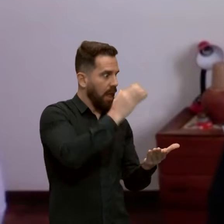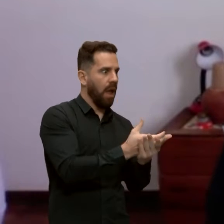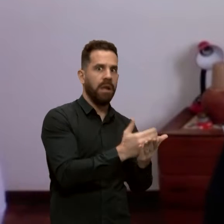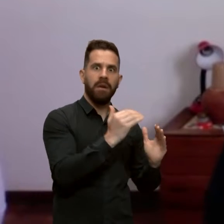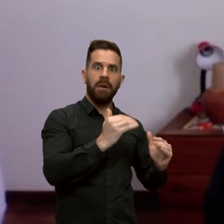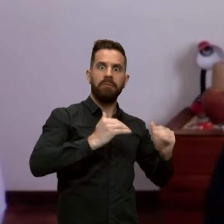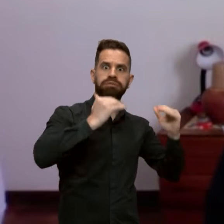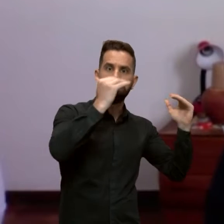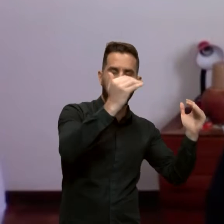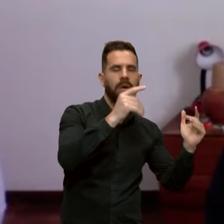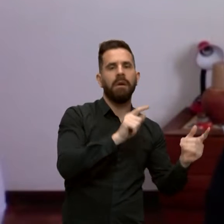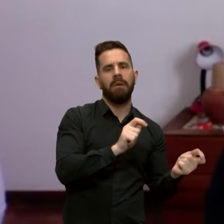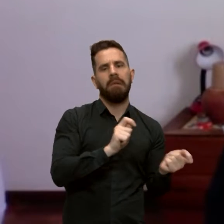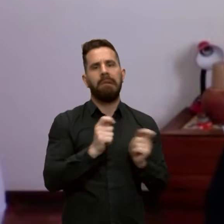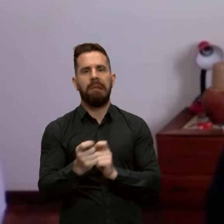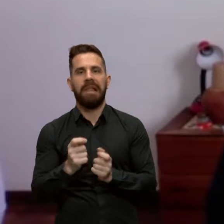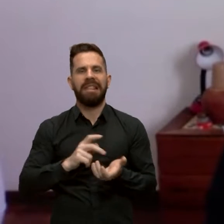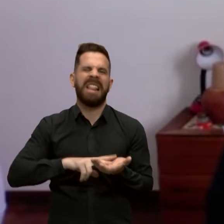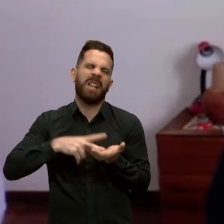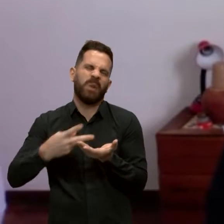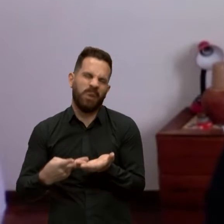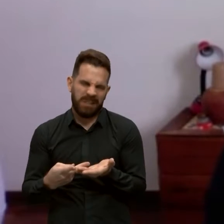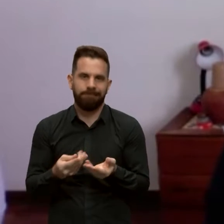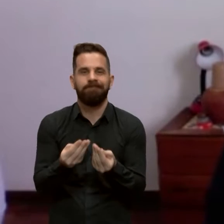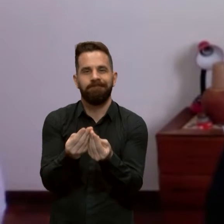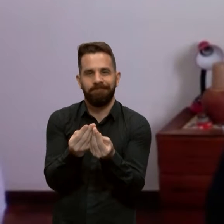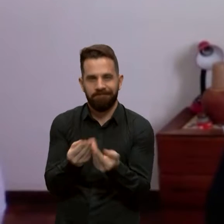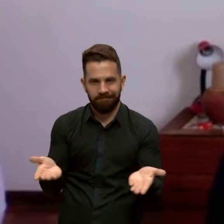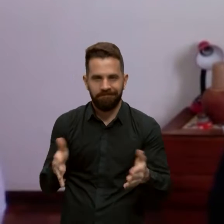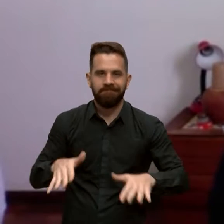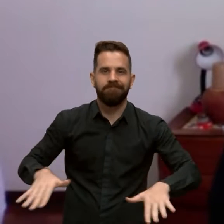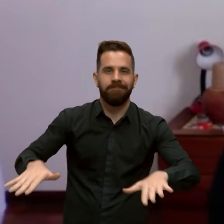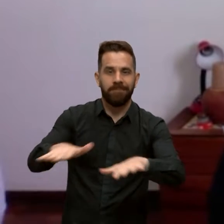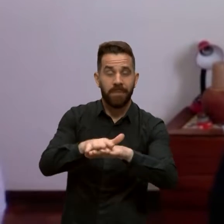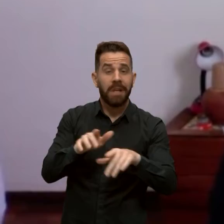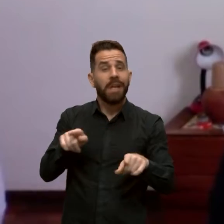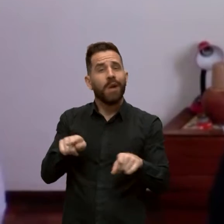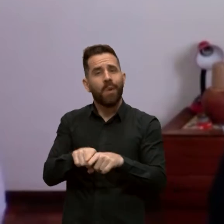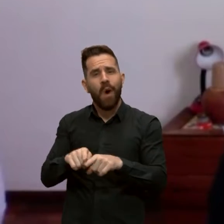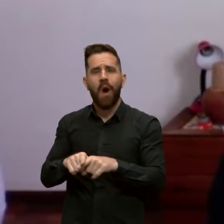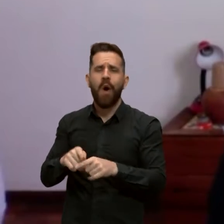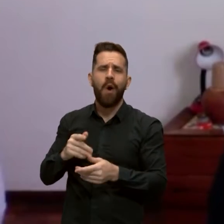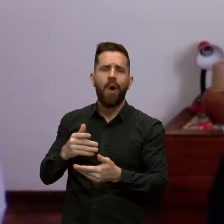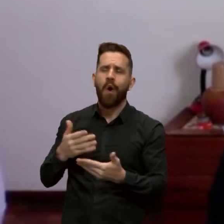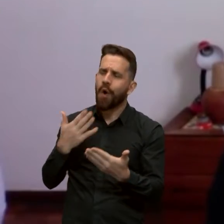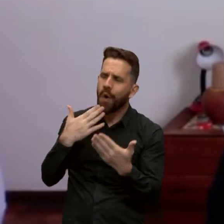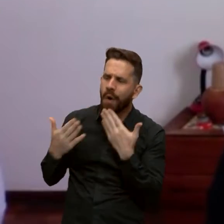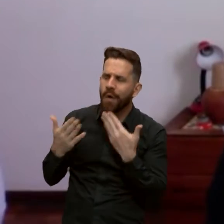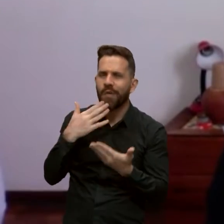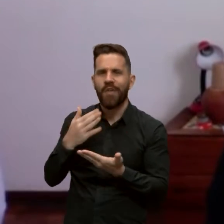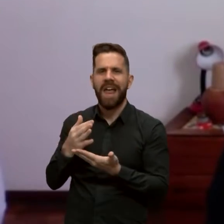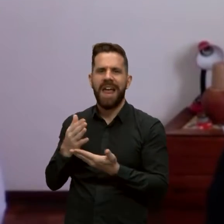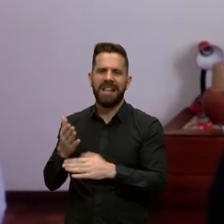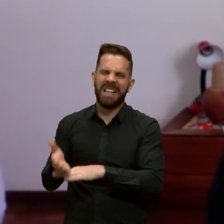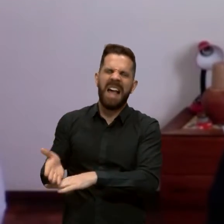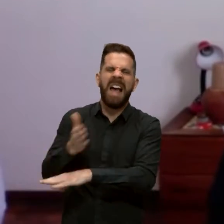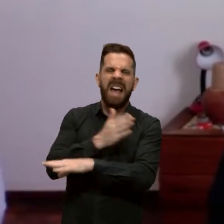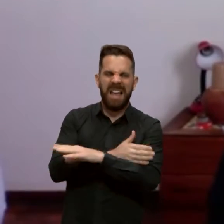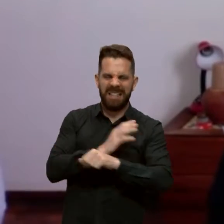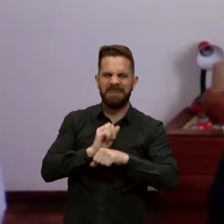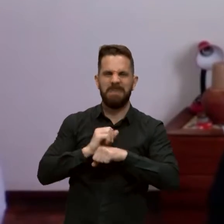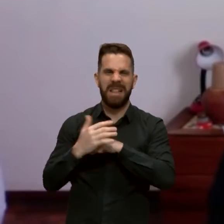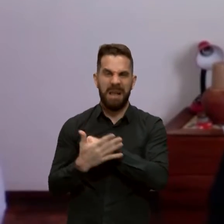nada planejado, mas nessa conversa do cafezinho que a gente tinha na fase pré-pandemia, que essas